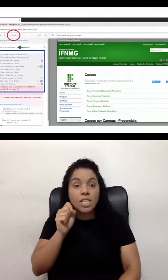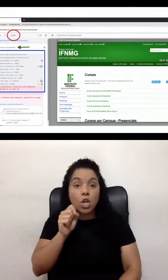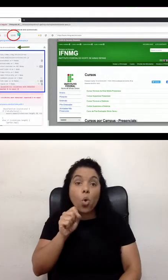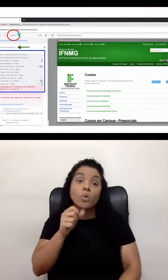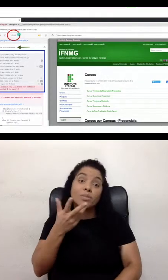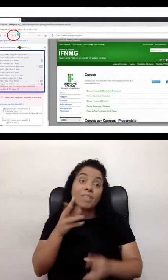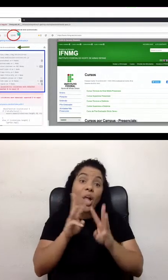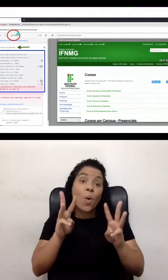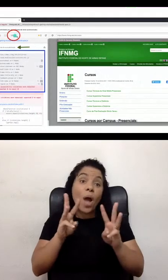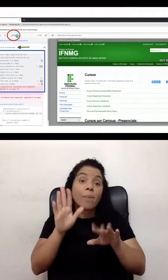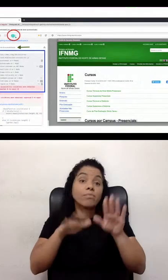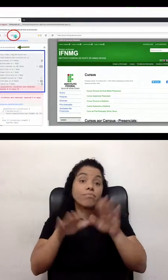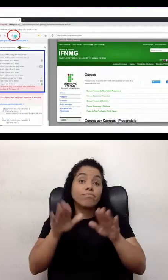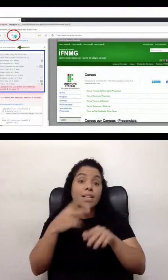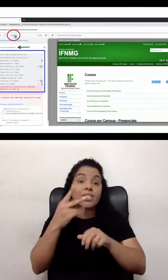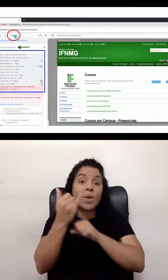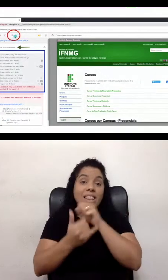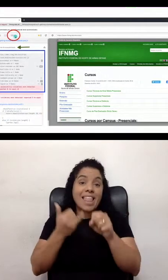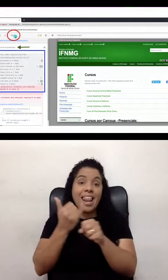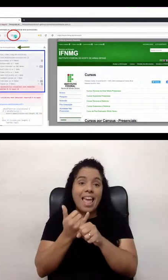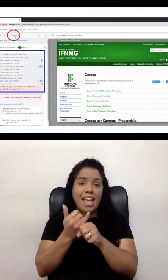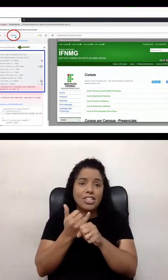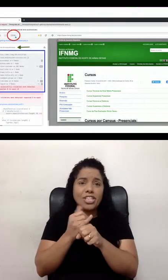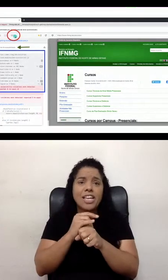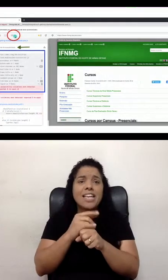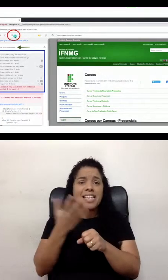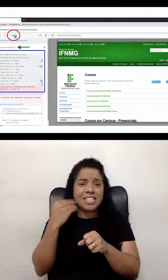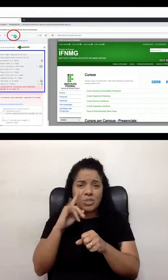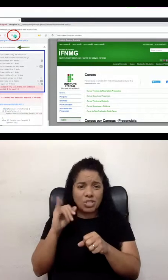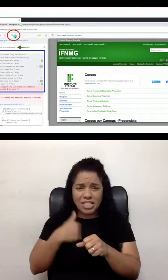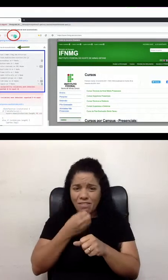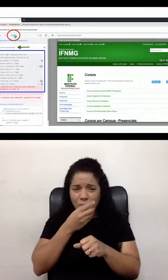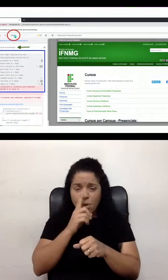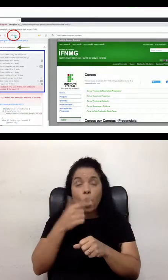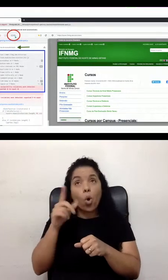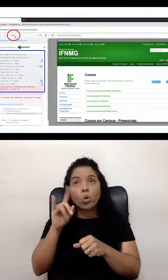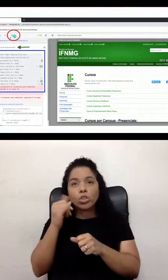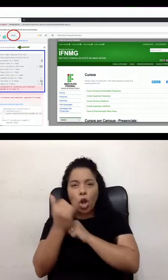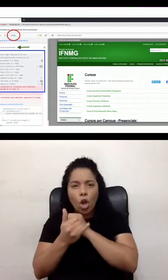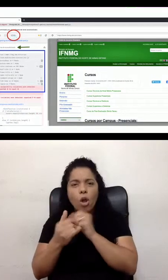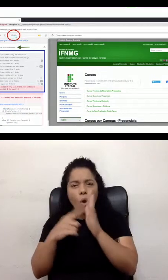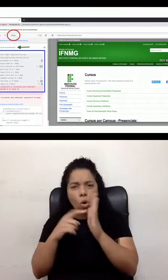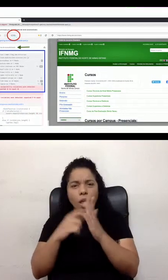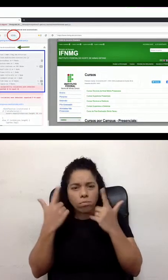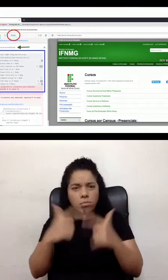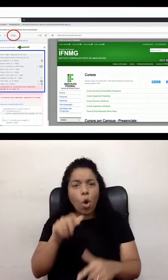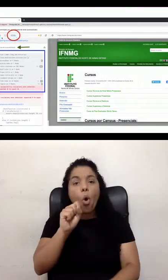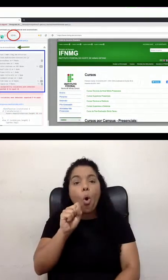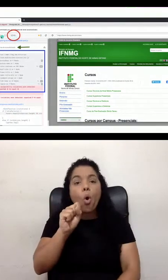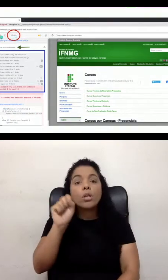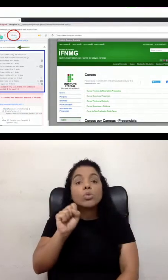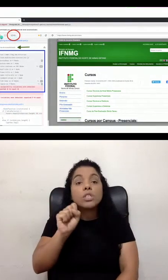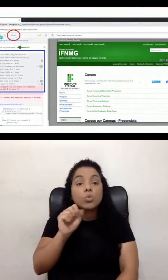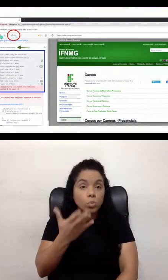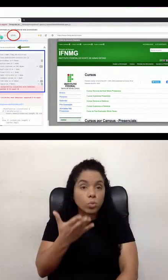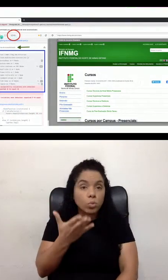né? Depende muito da sua performance. Nesse dia o meu não estava muito bom, não. Mas outro dia eu rodei e deu 8 segundos, tá? Aí você vai me falar, Isabel, mas